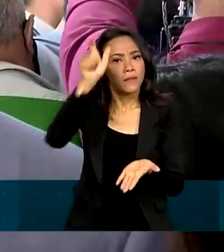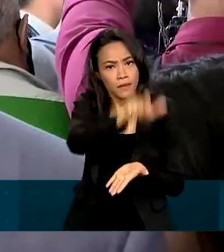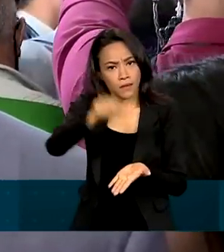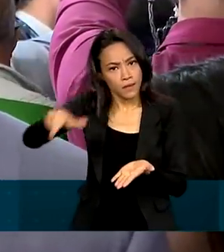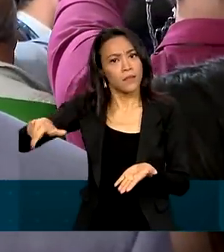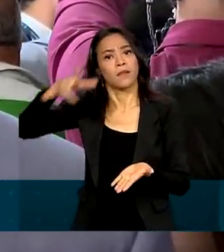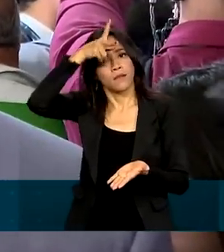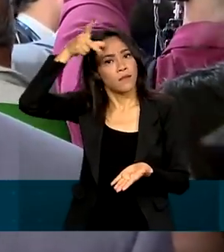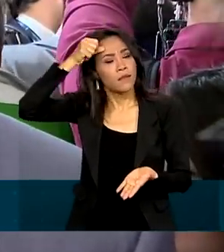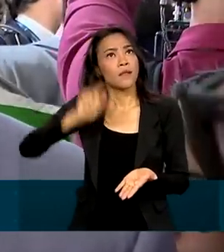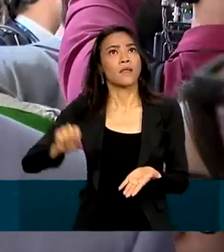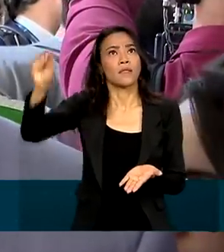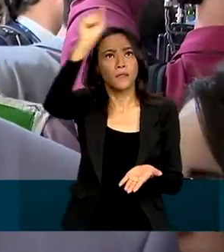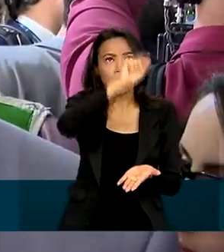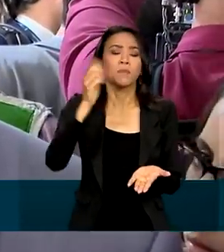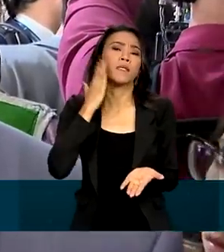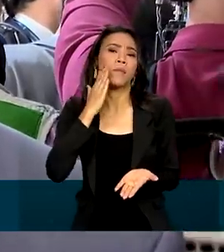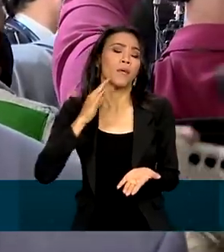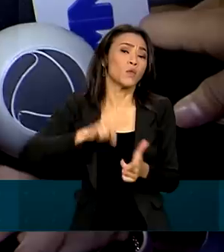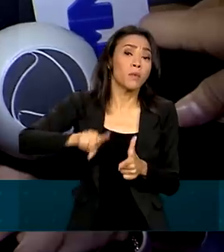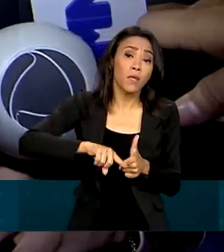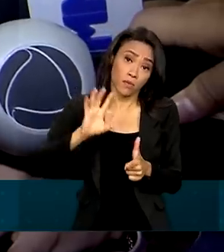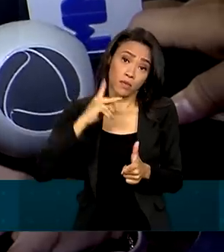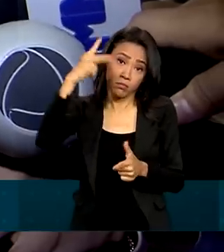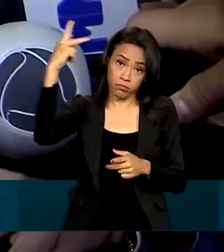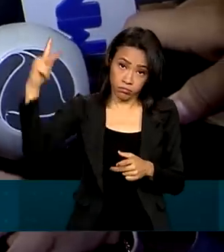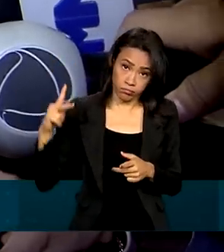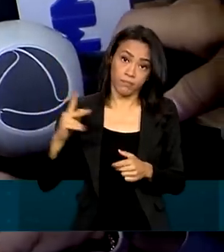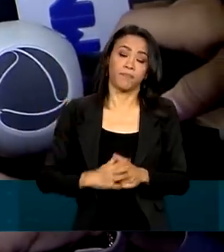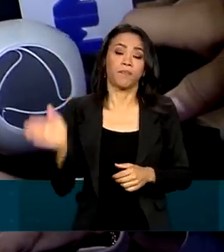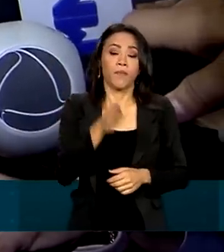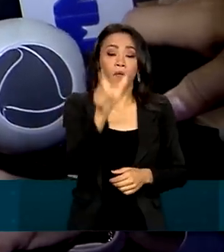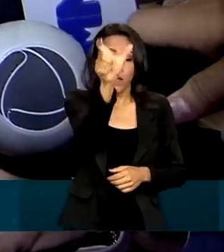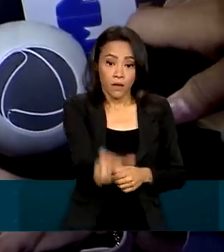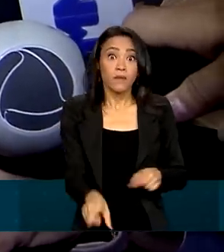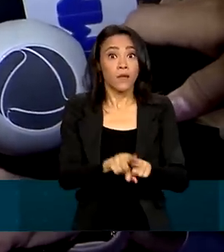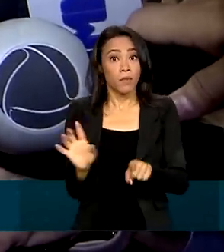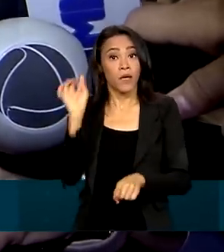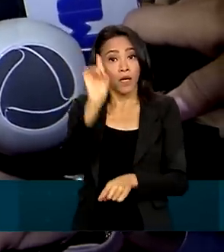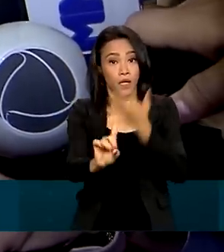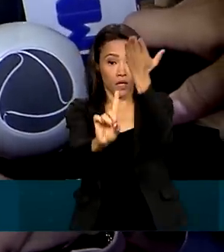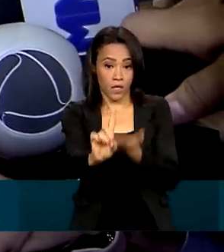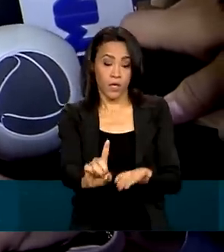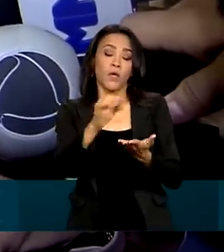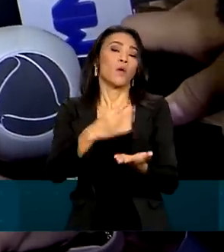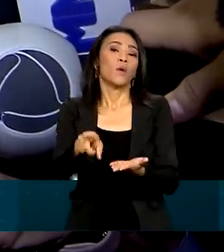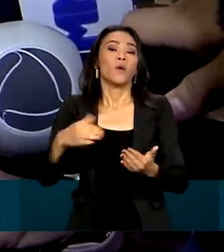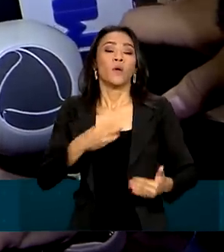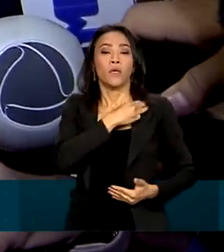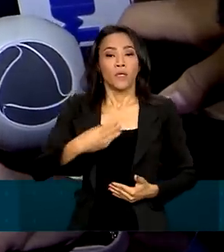governadores e prefeitos que estão tendo relações desse país também presente a cerimônia o ministro do Desenvolvimento Social